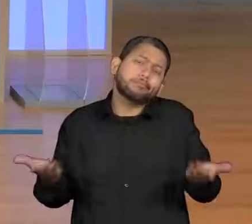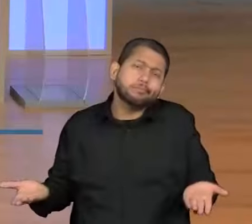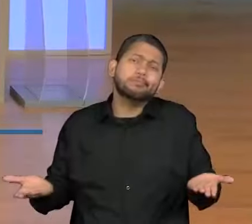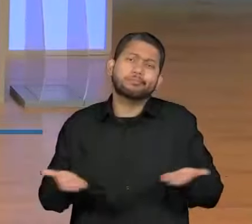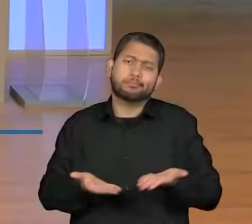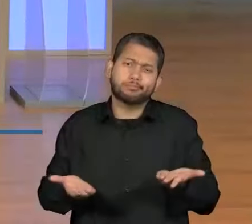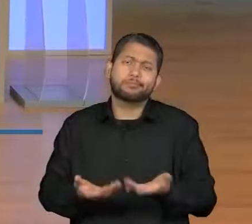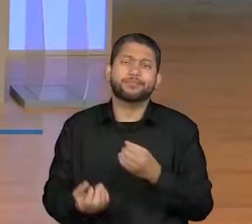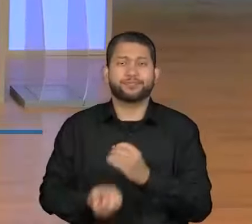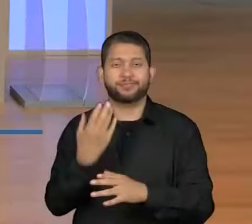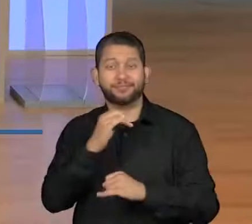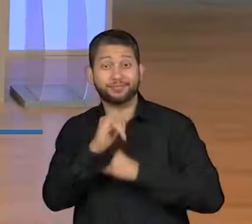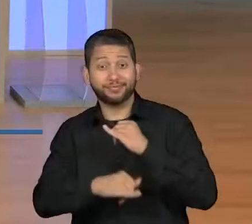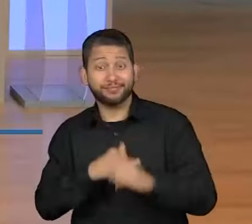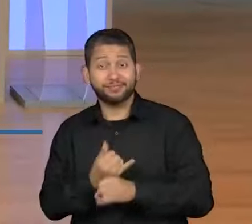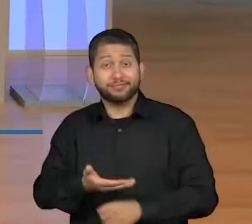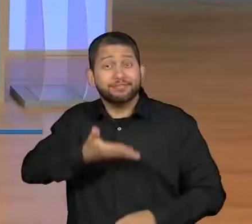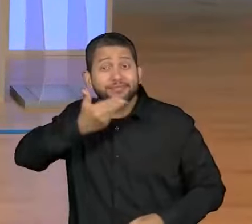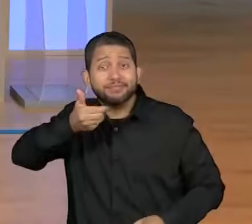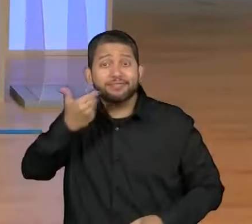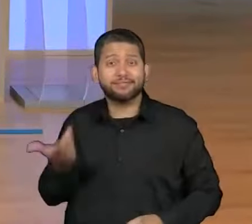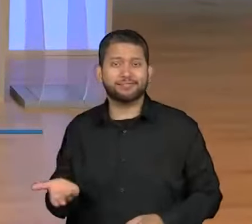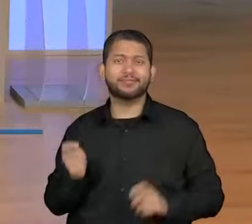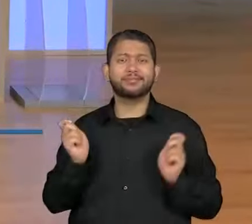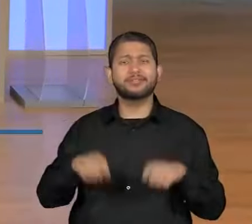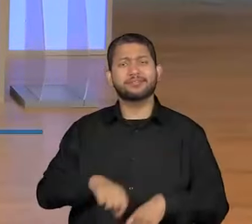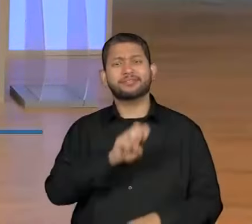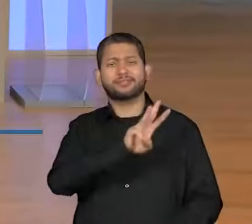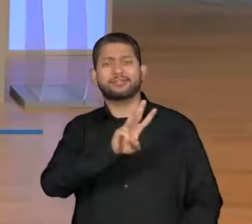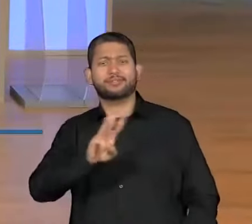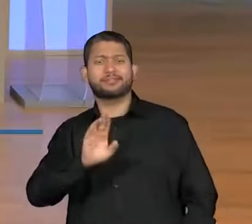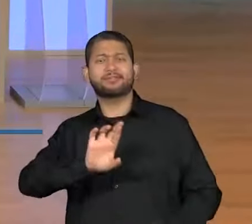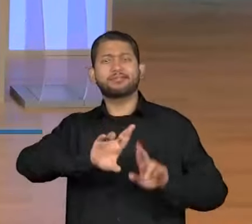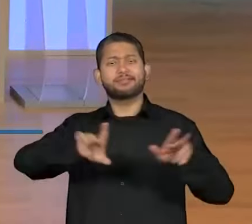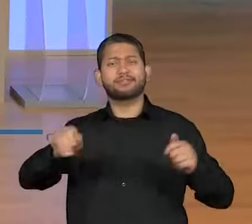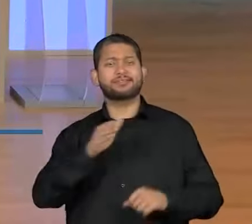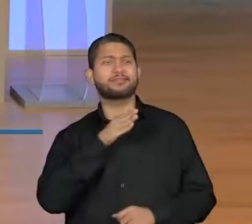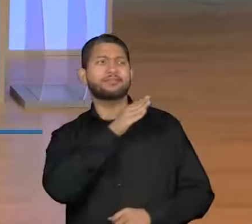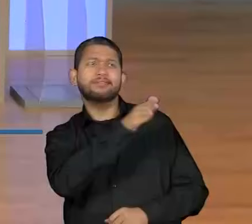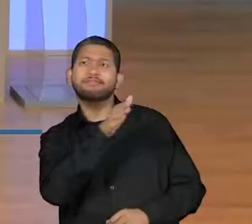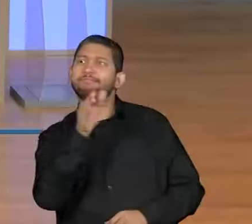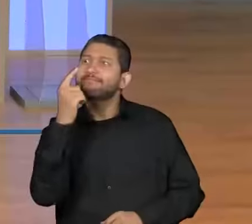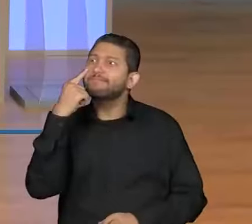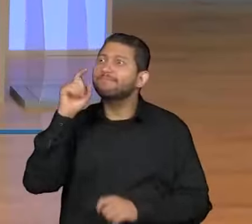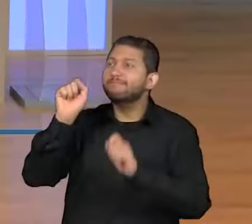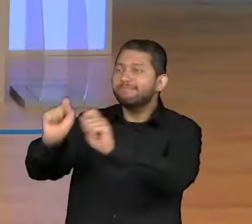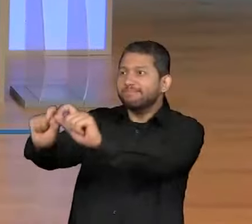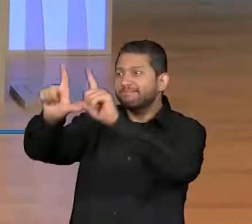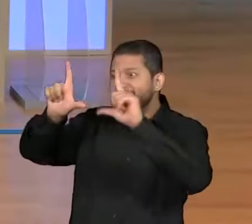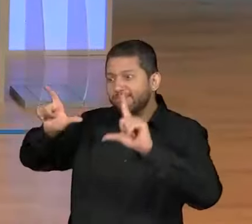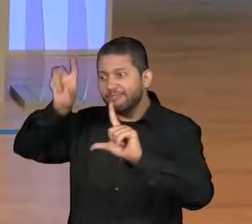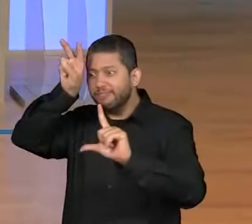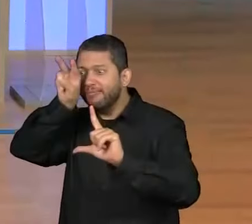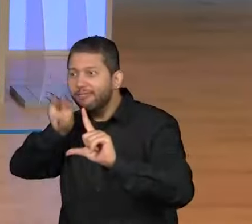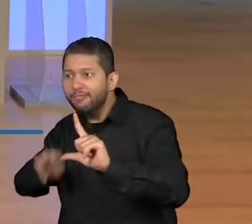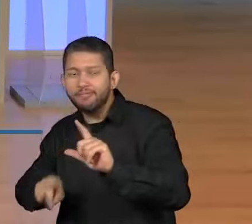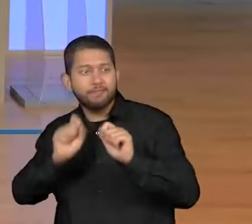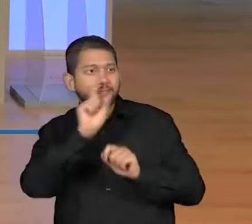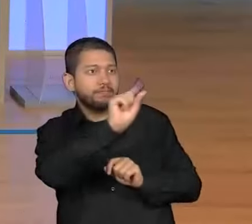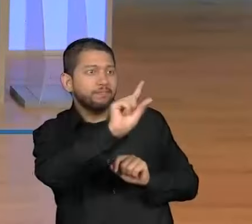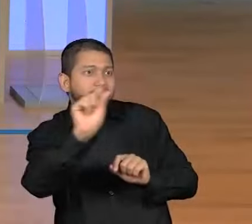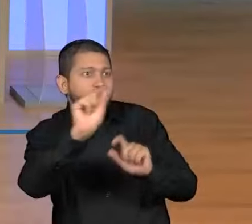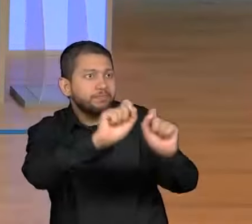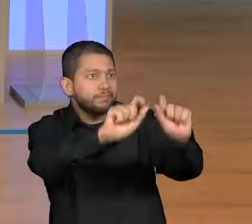essa facilidade aí da gente entrar em vários sites, ver vários tipos de textos informativos,